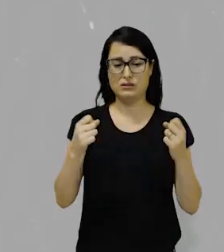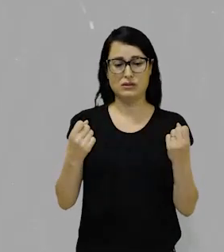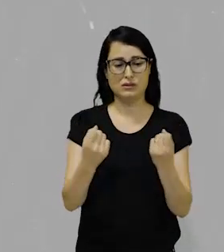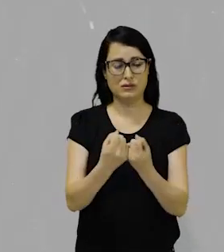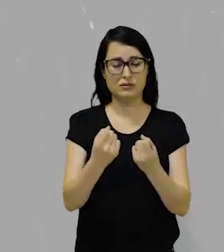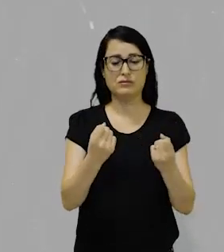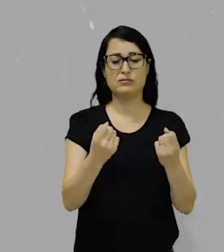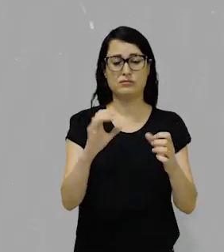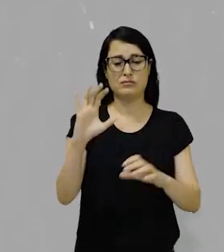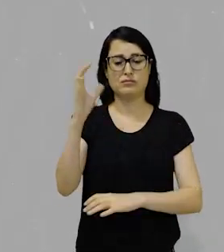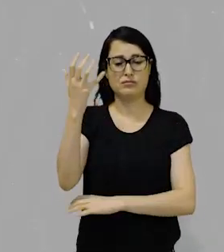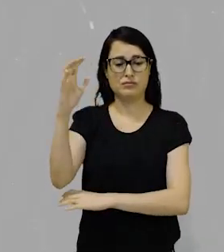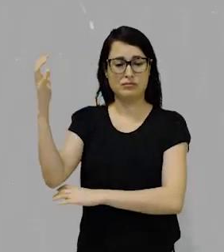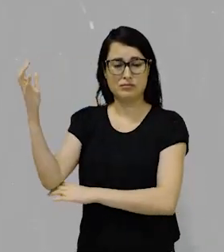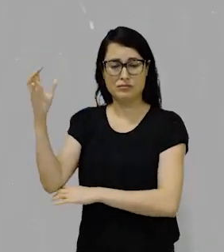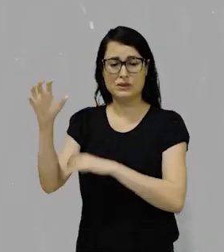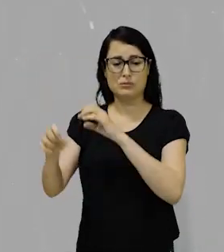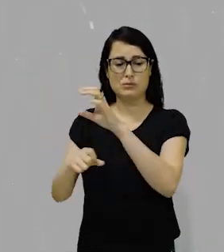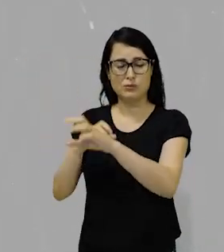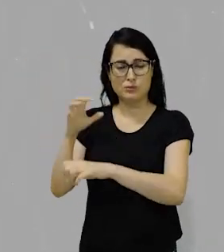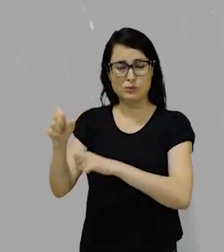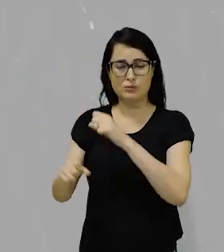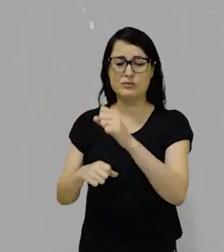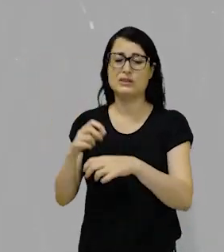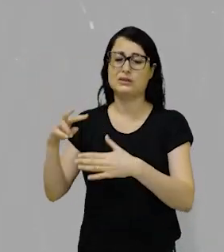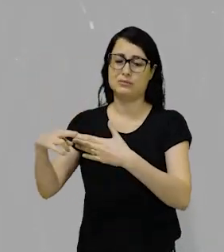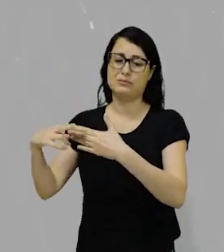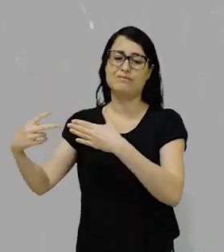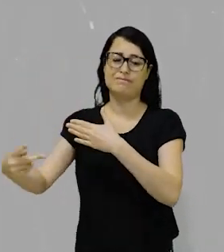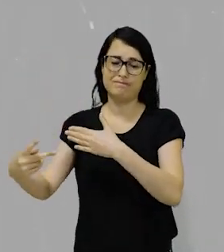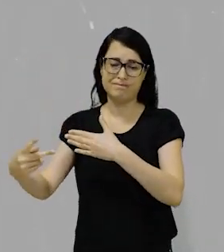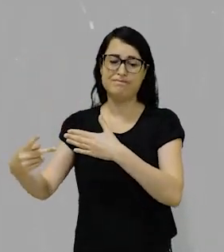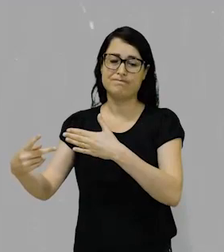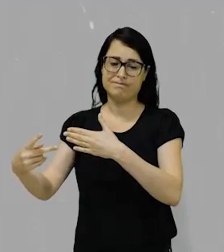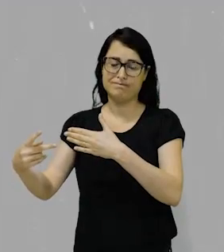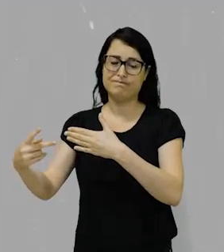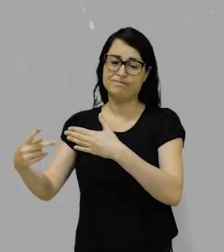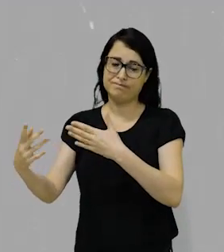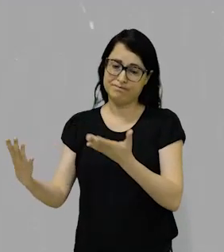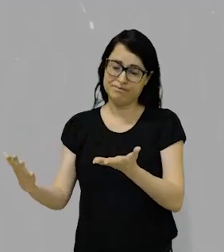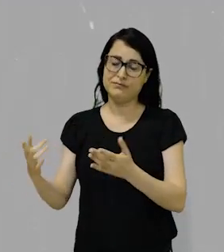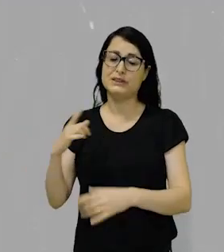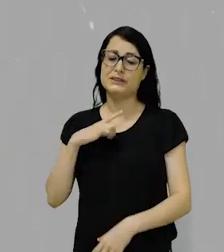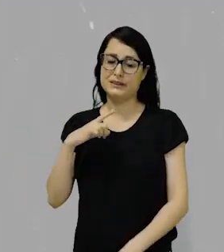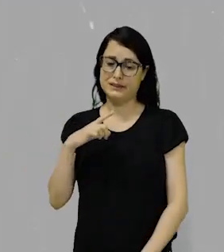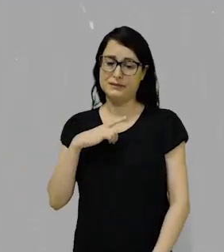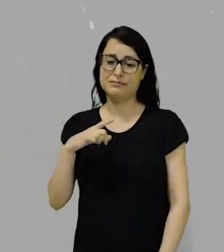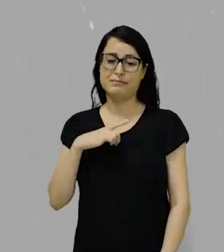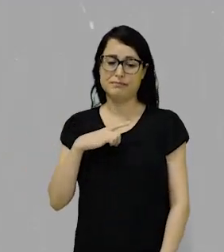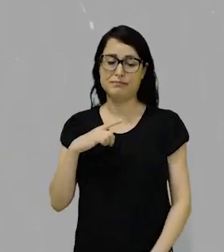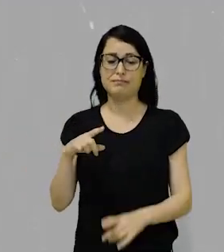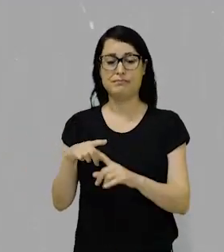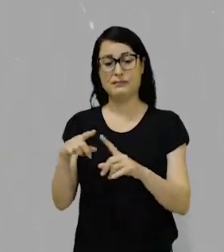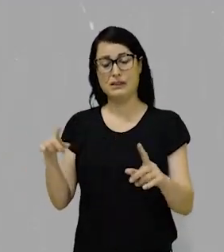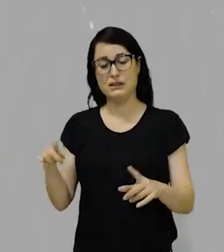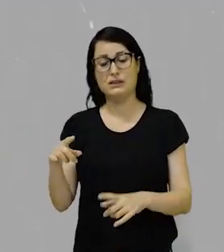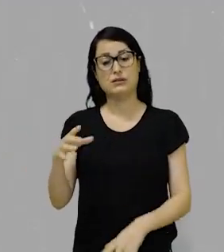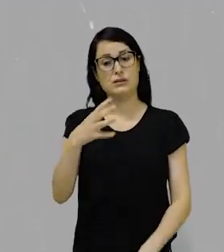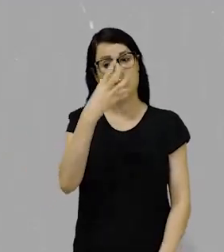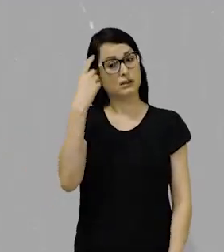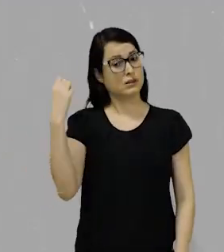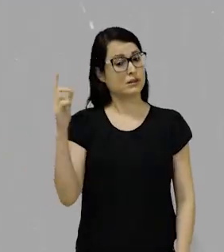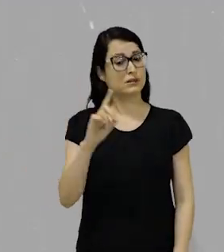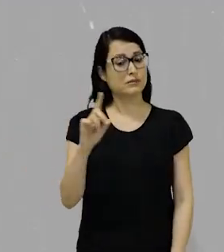ambiente na busca por recursos trará consequências ao meio, por menores que sejam. Mesmo assim, não